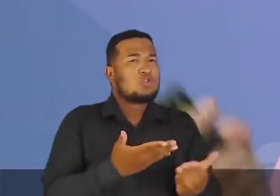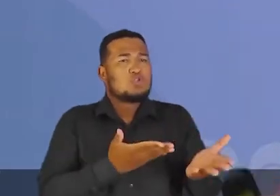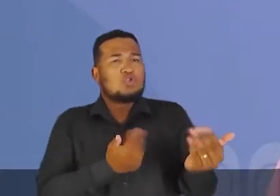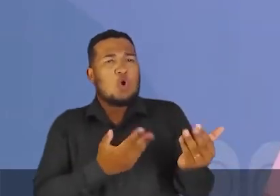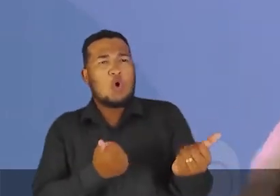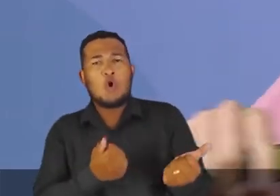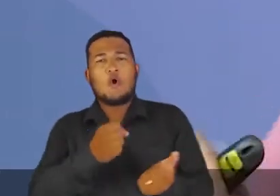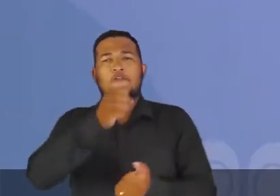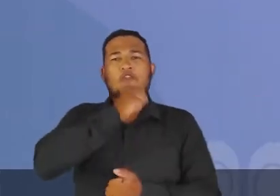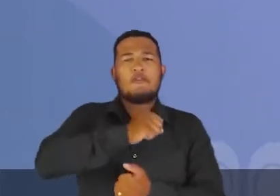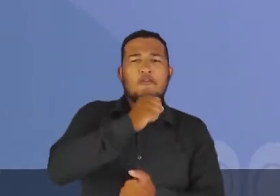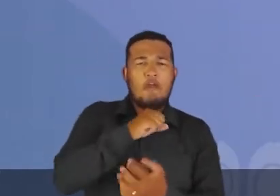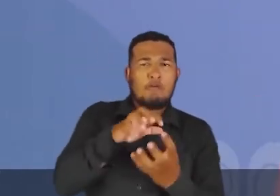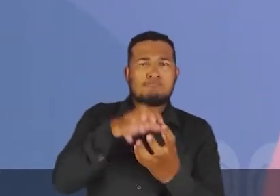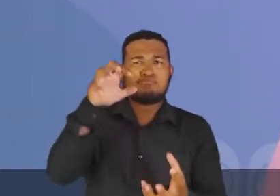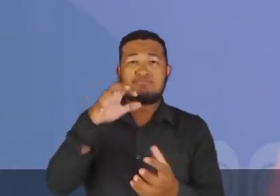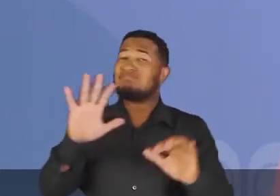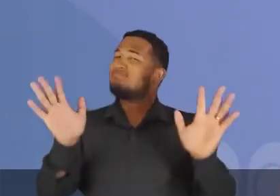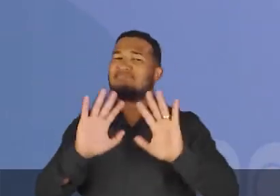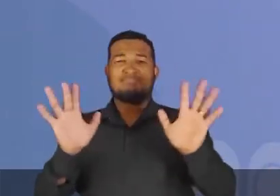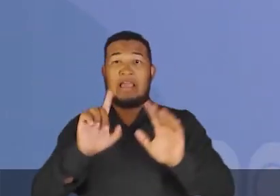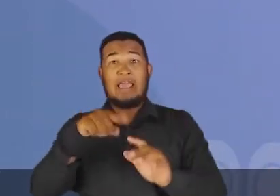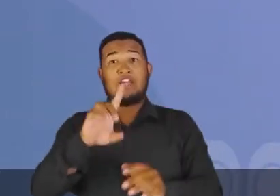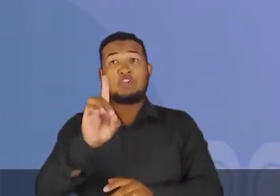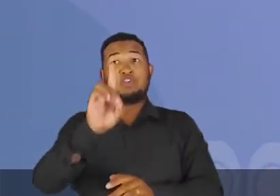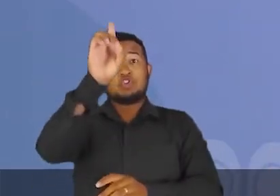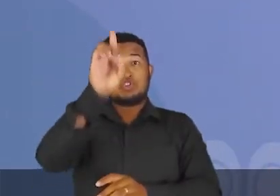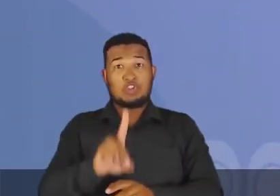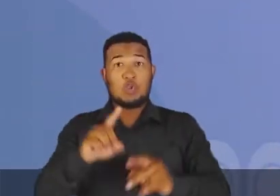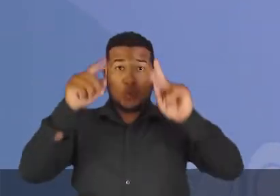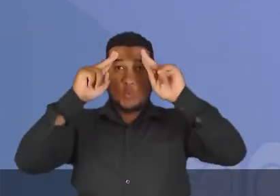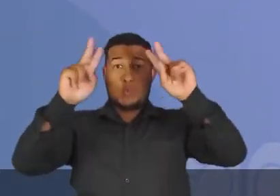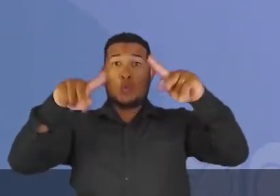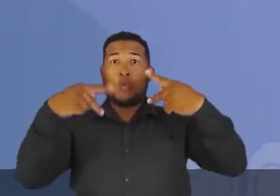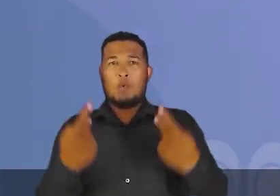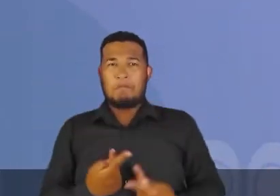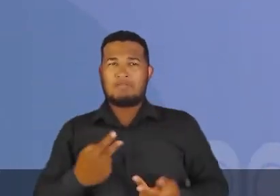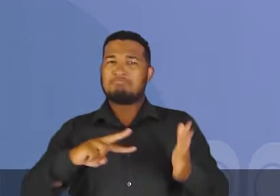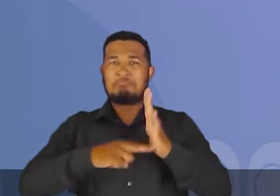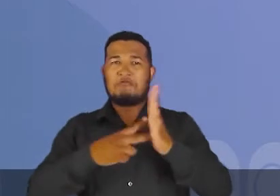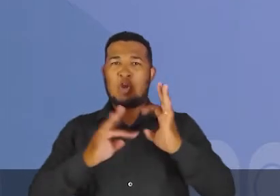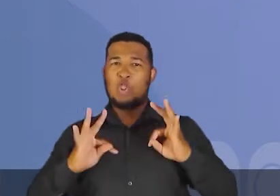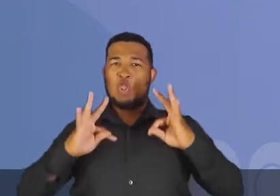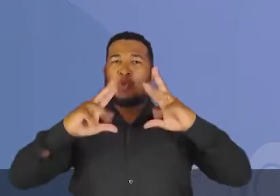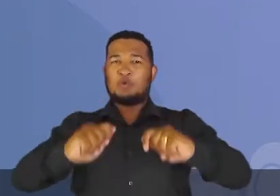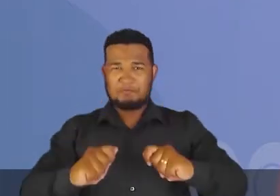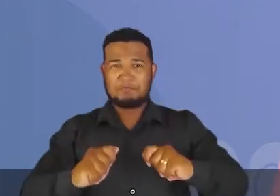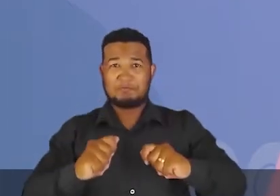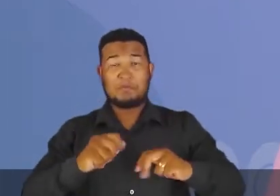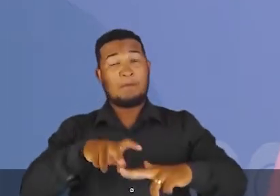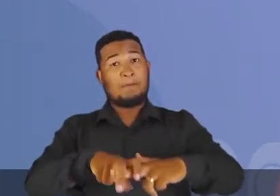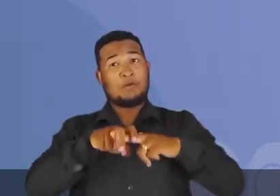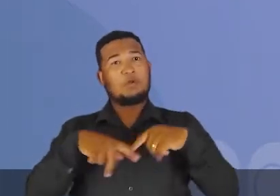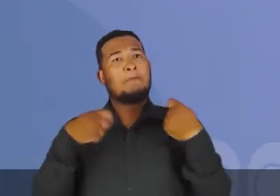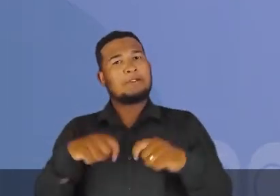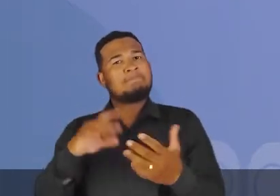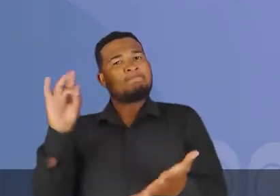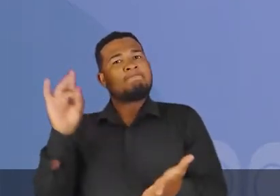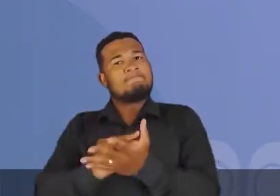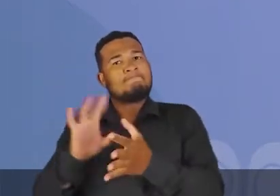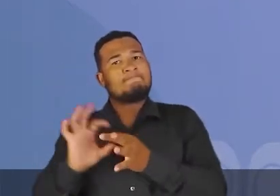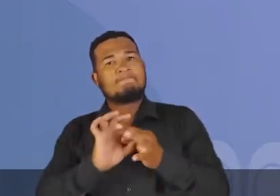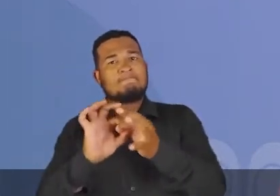dos idosos. Estamos falando de direitos humanos. E, por isso, eles precisam abarcar